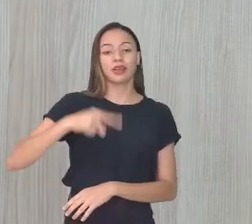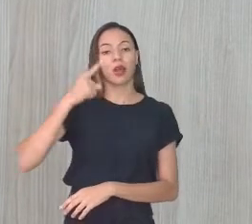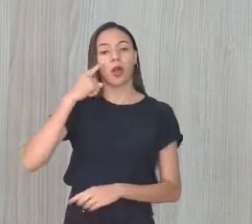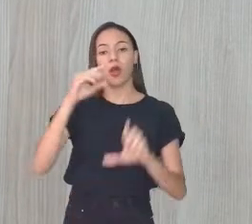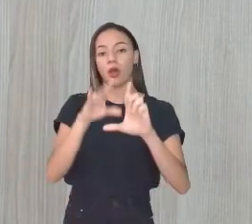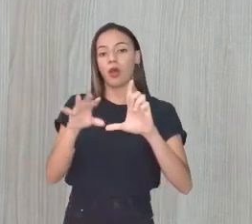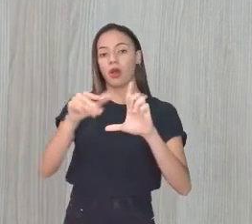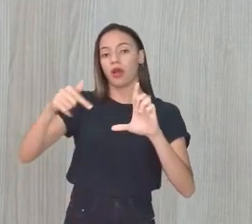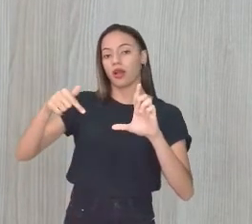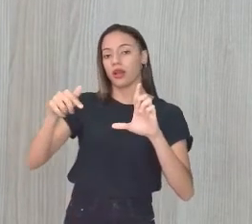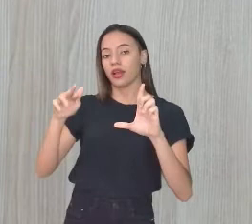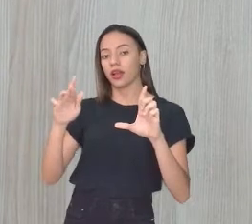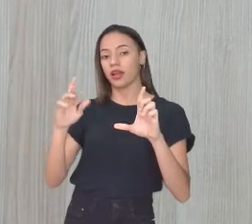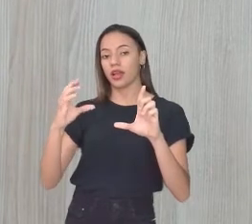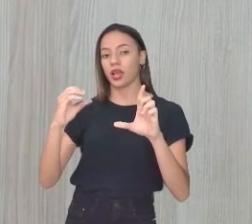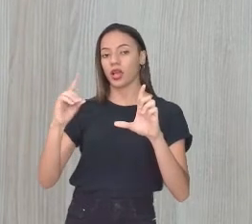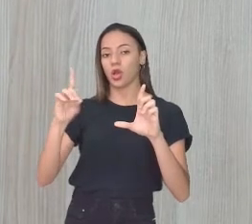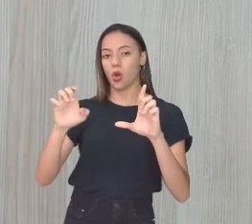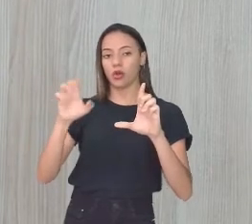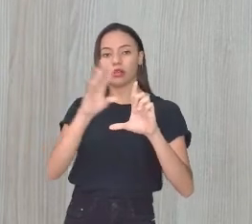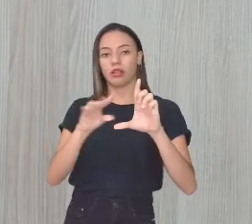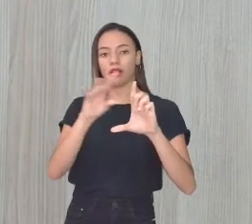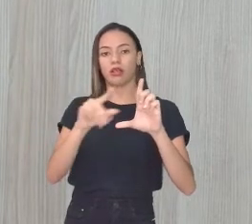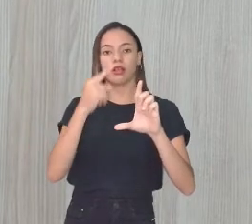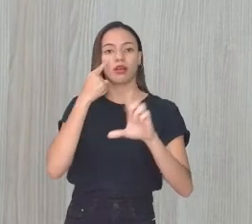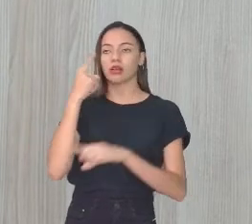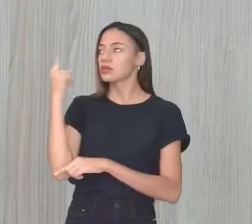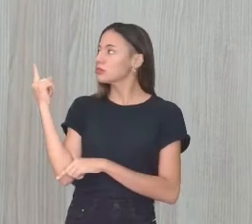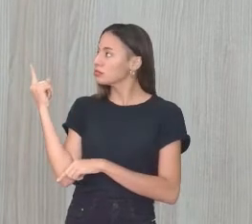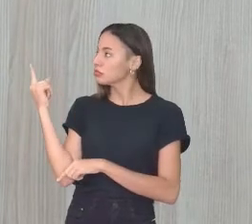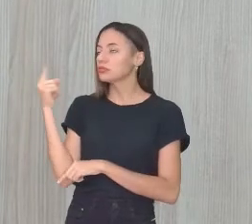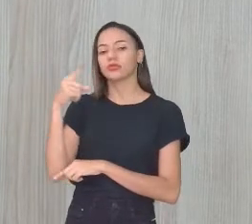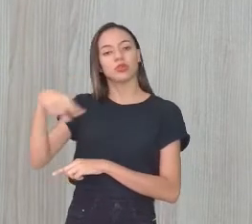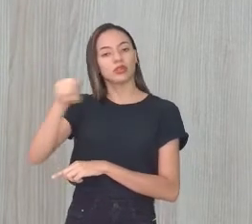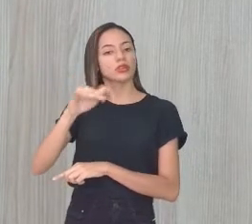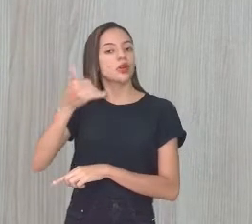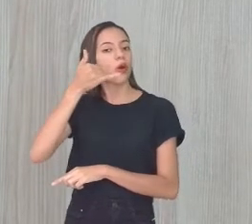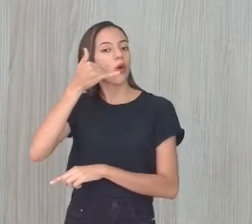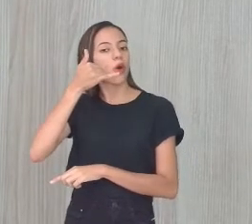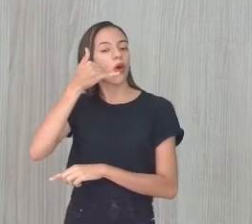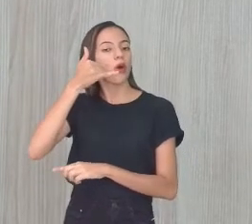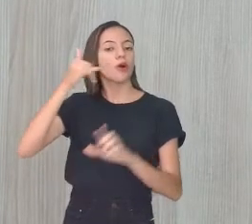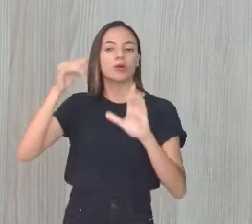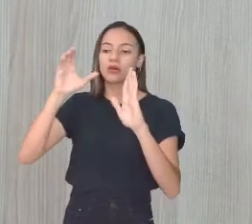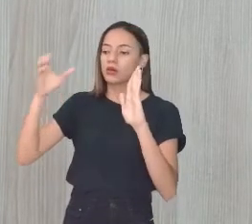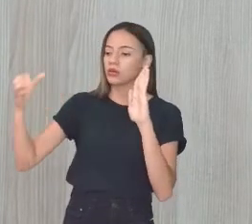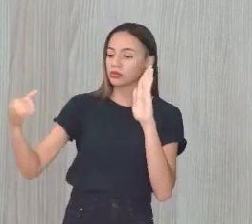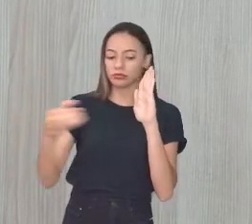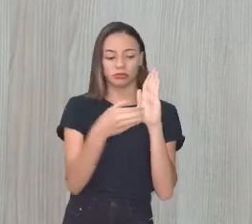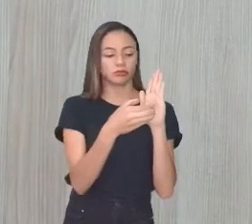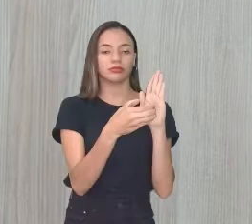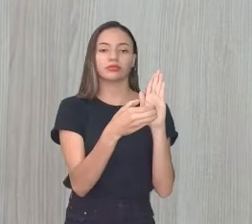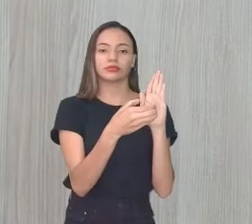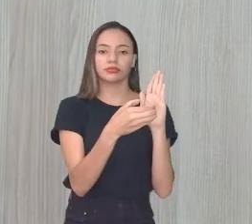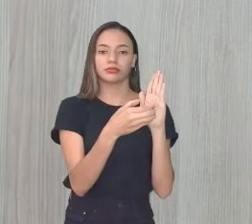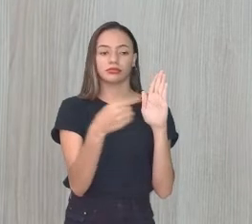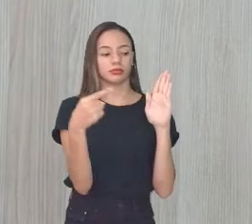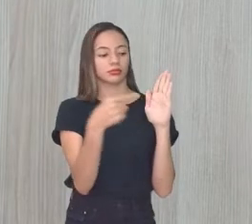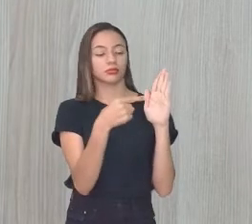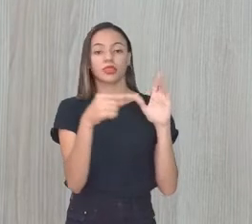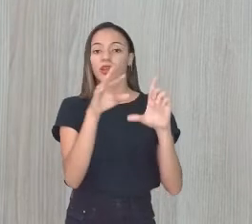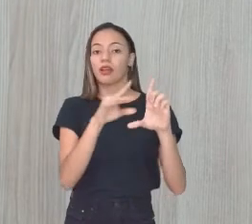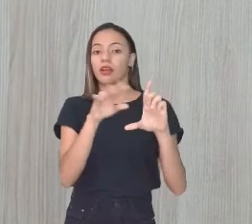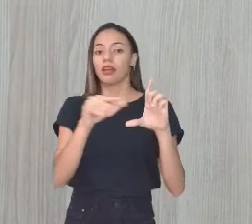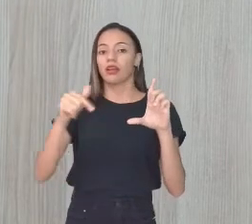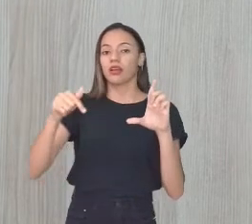Codes vão aparecer aí na sua telinha. Vocês podem direcionar a câmera do seu celular para esse QR